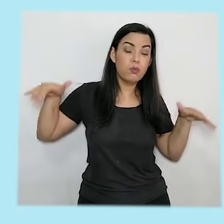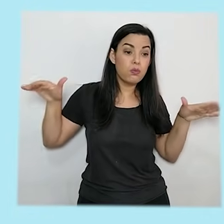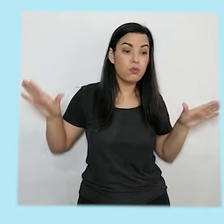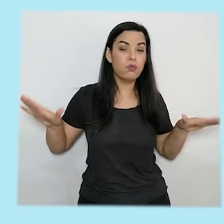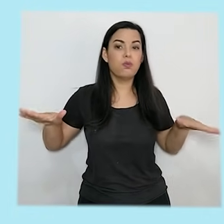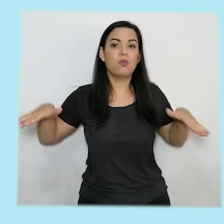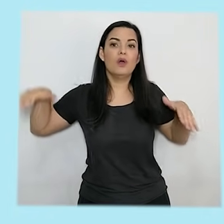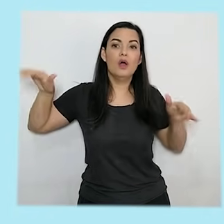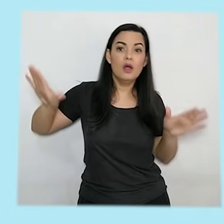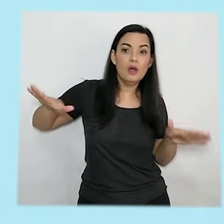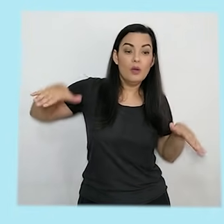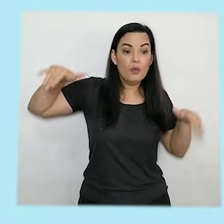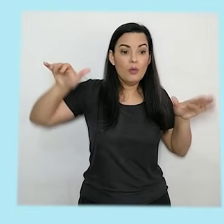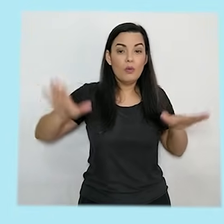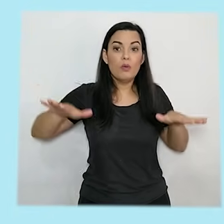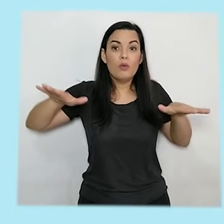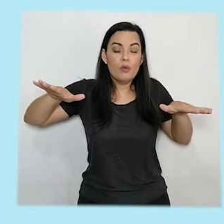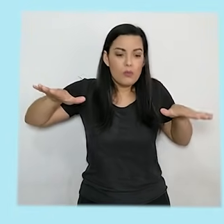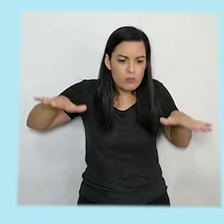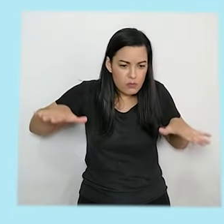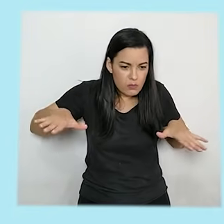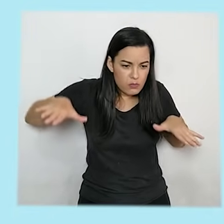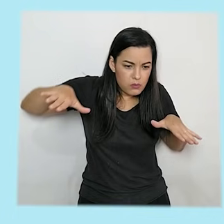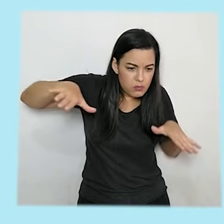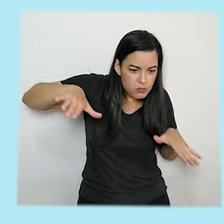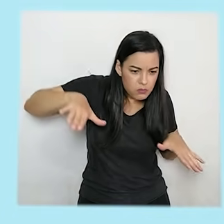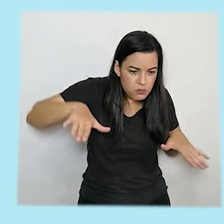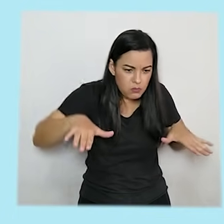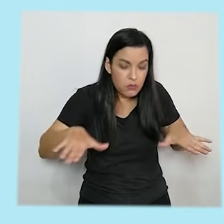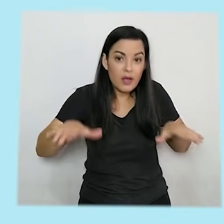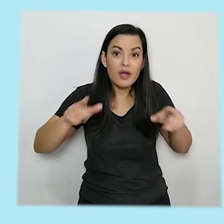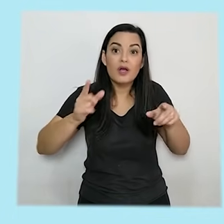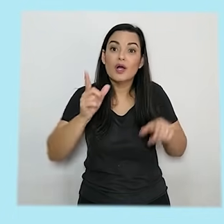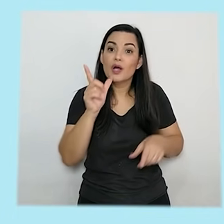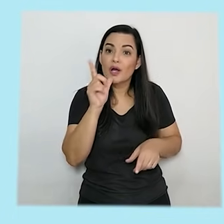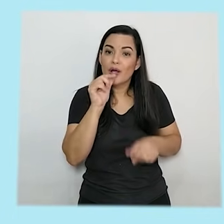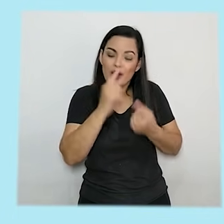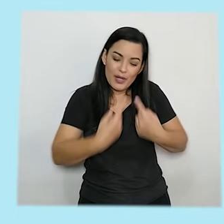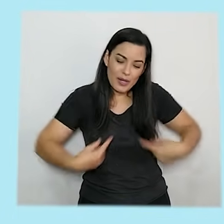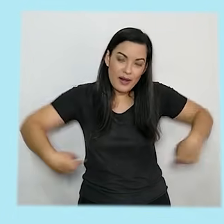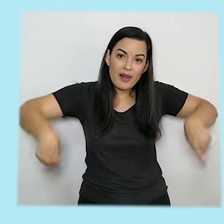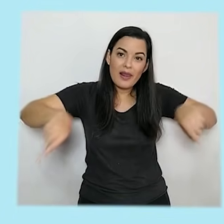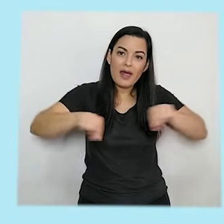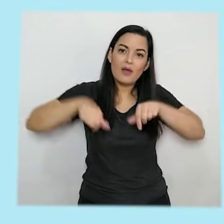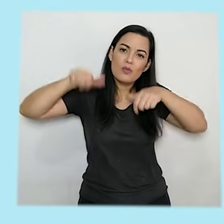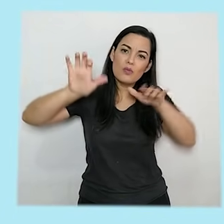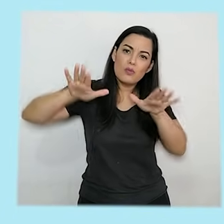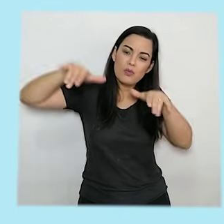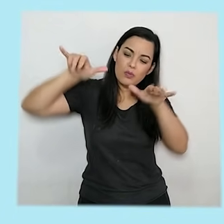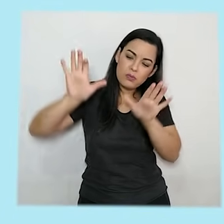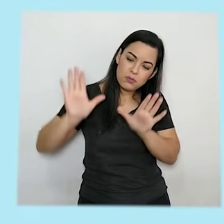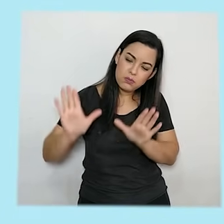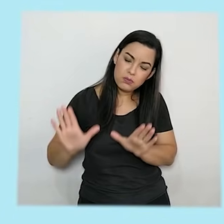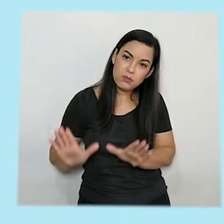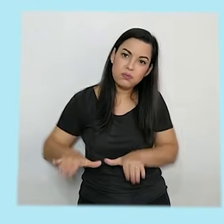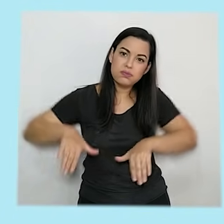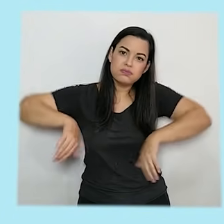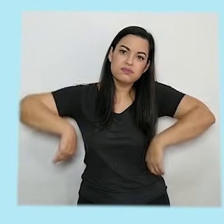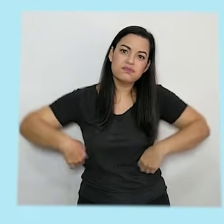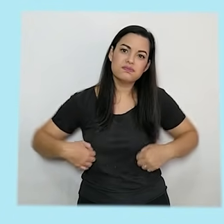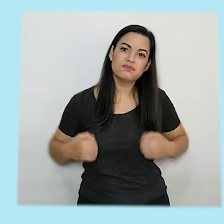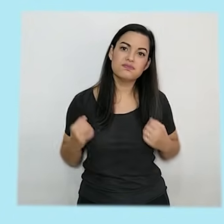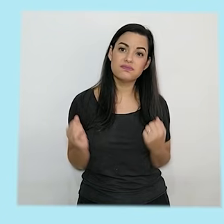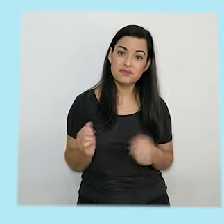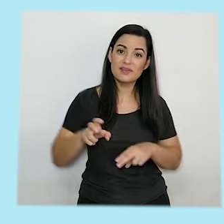asas, abaixou-se até o pequeno lago e pousou tranquilamente na